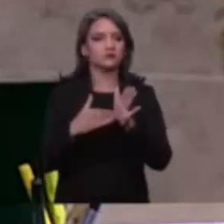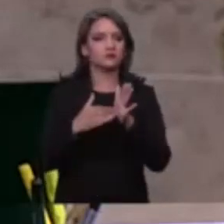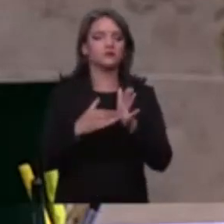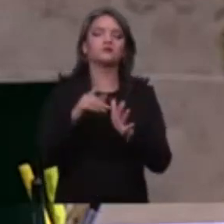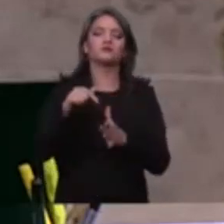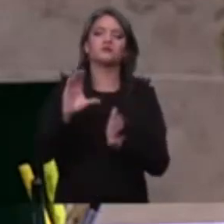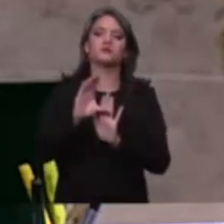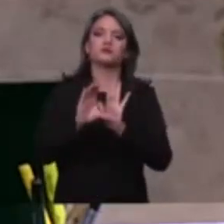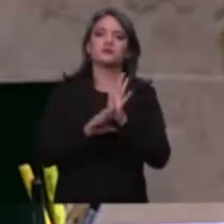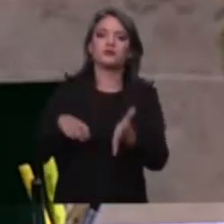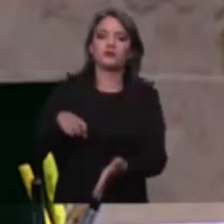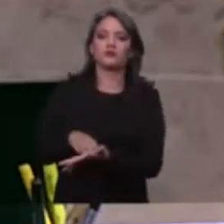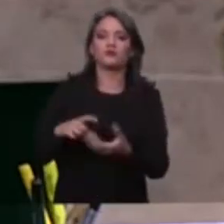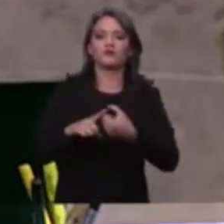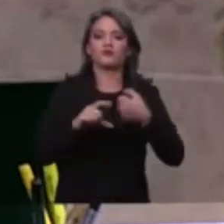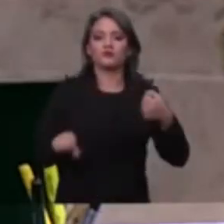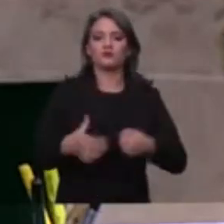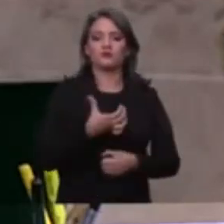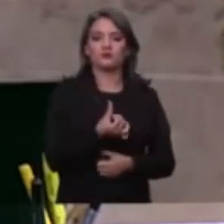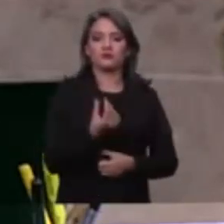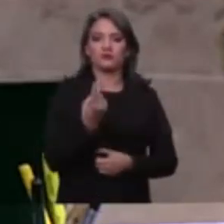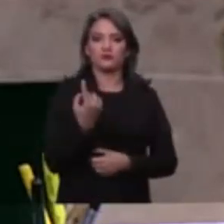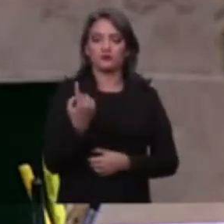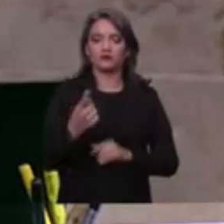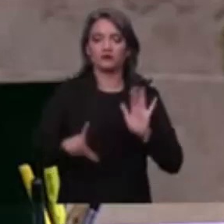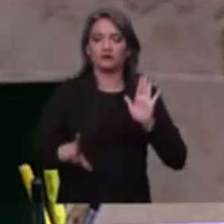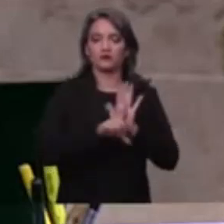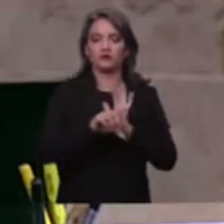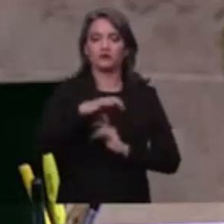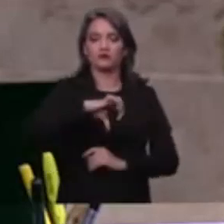e artigo 62.1 da Lei nº